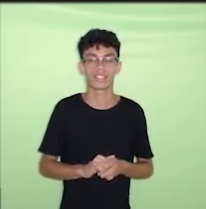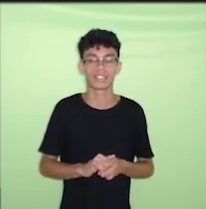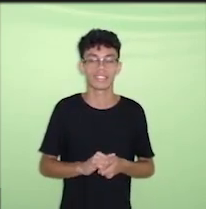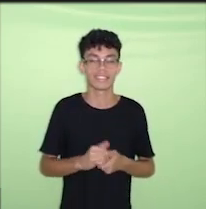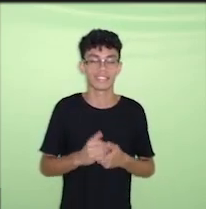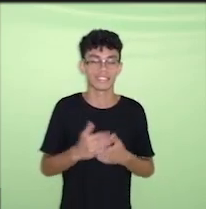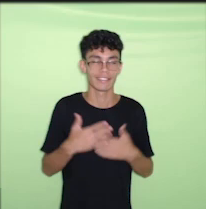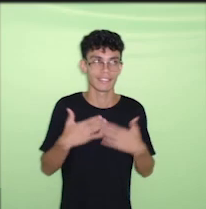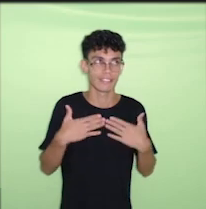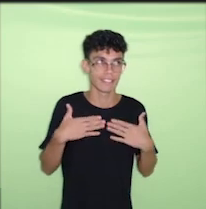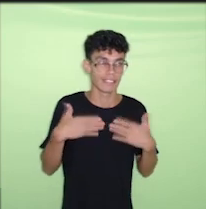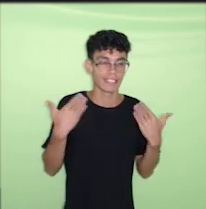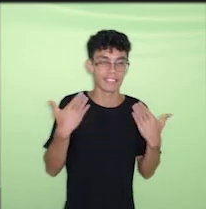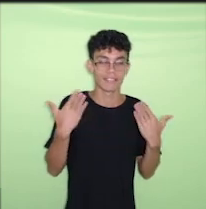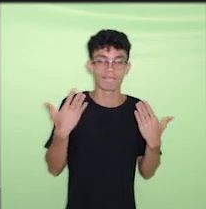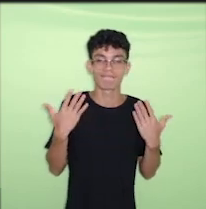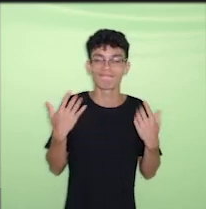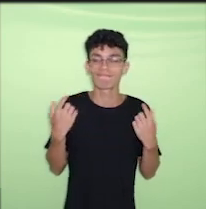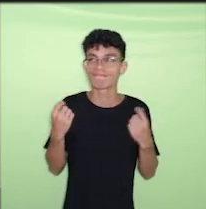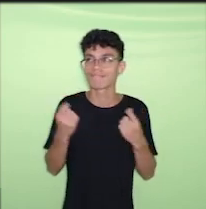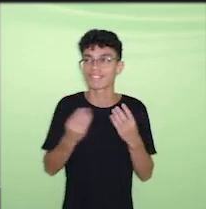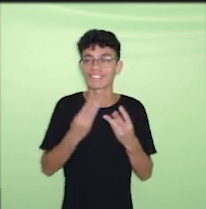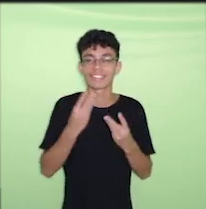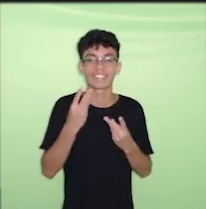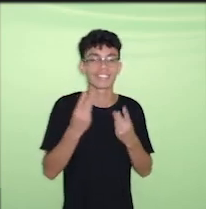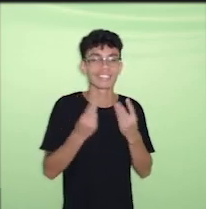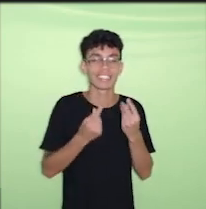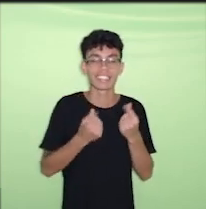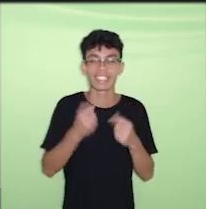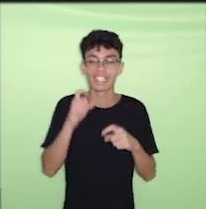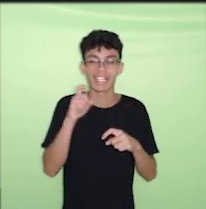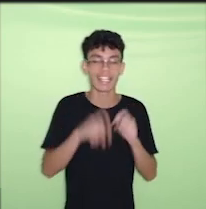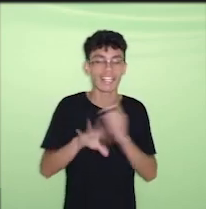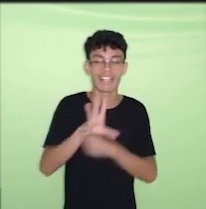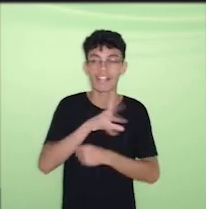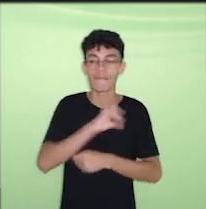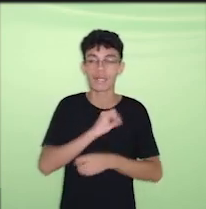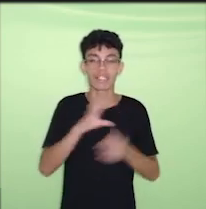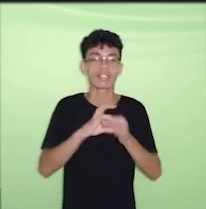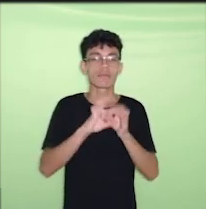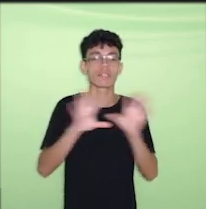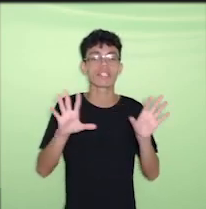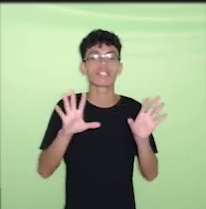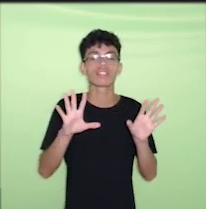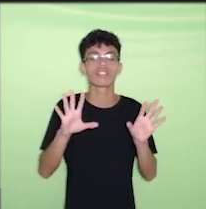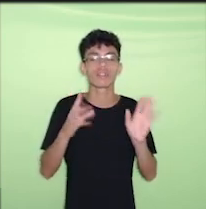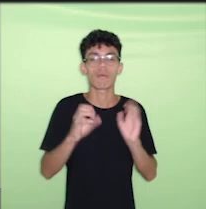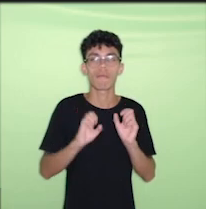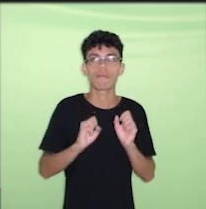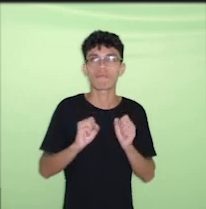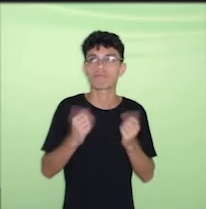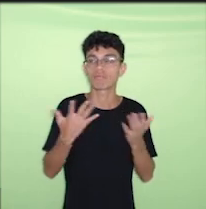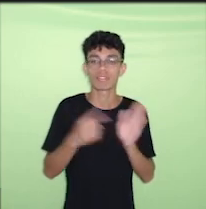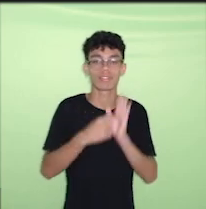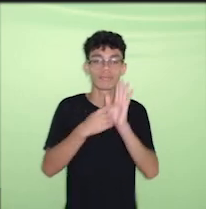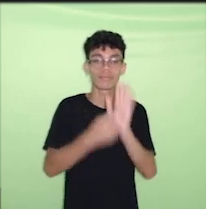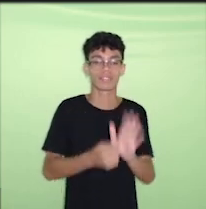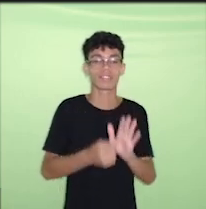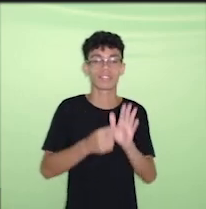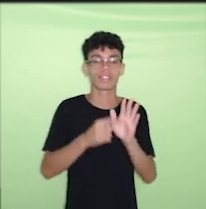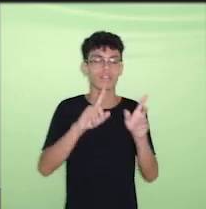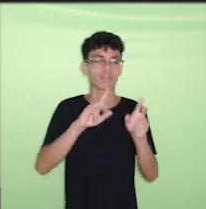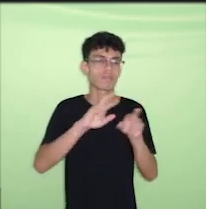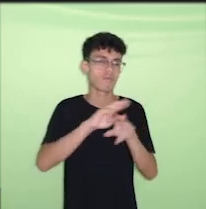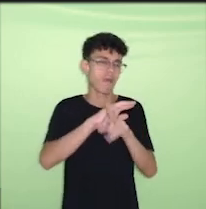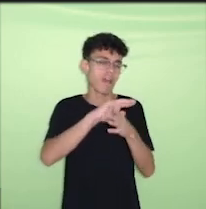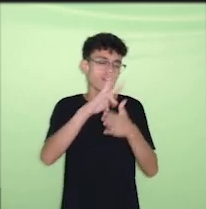mística, ela é tão do amor e do sexo, de liberdades expressas de formas muito diferentes do que ela faz nas